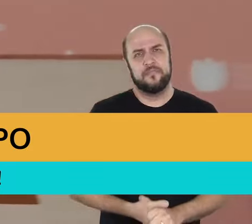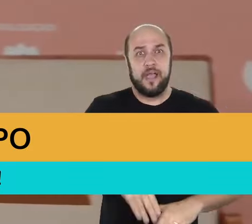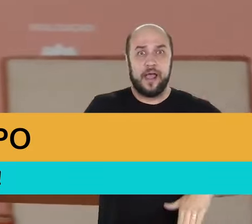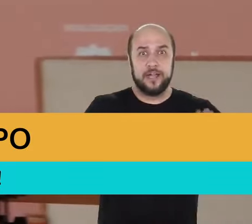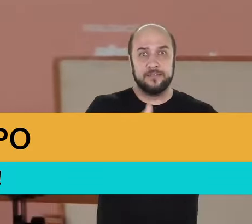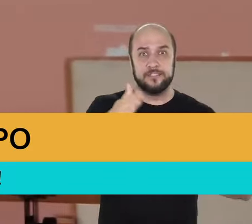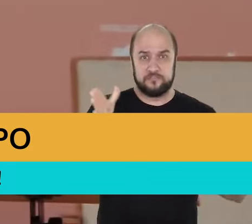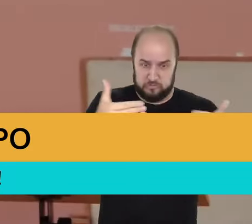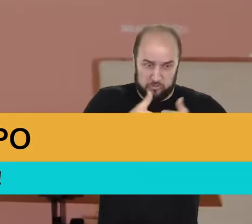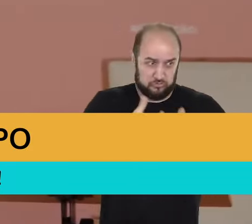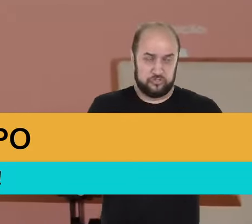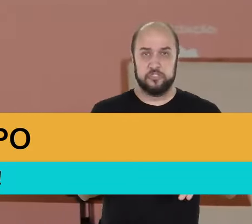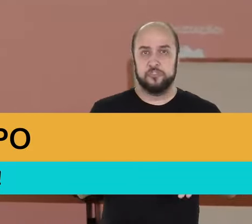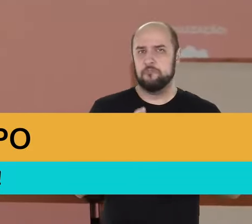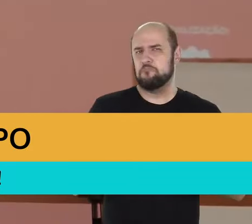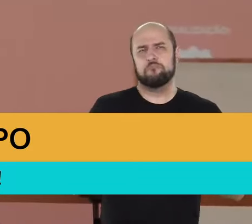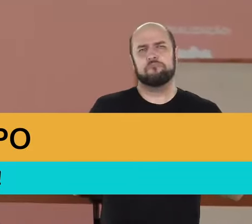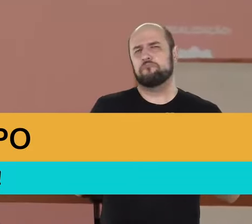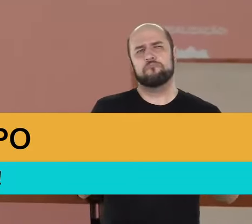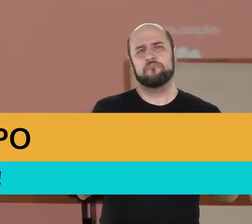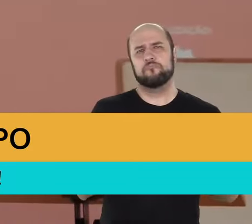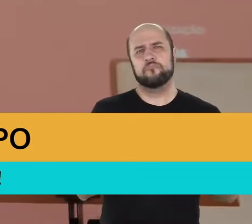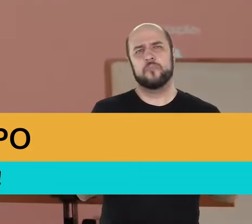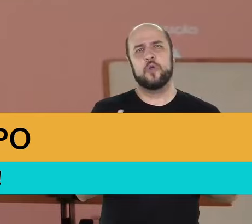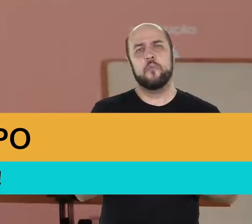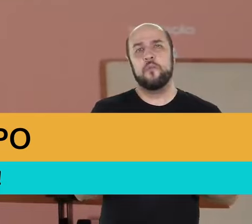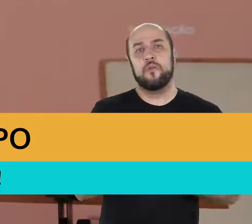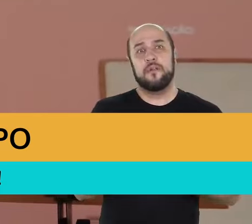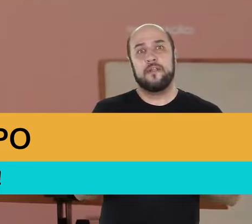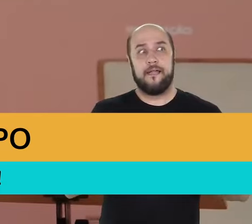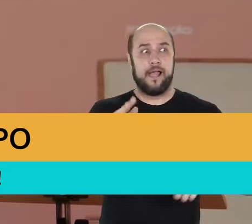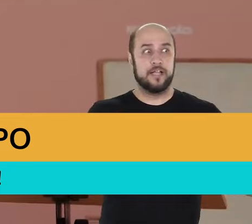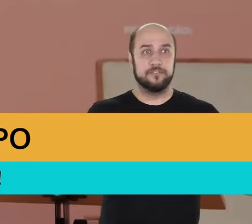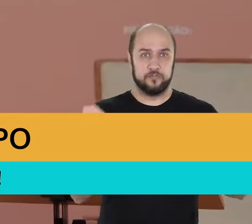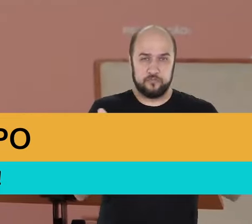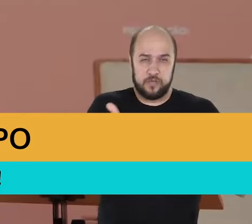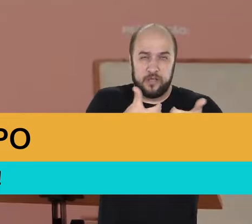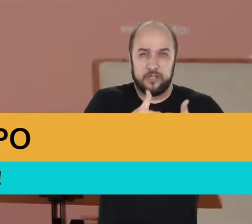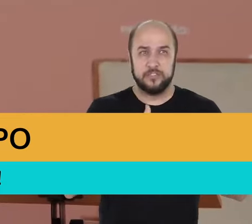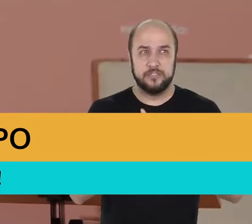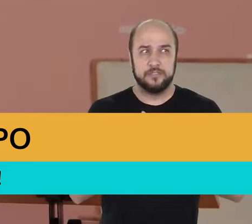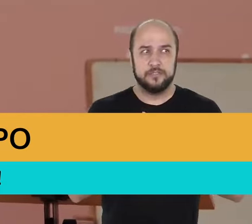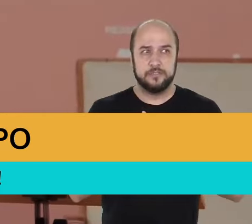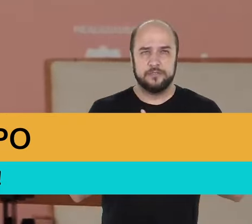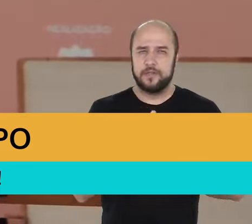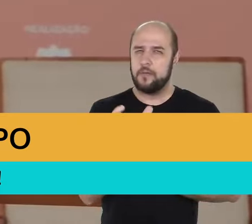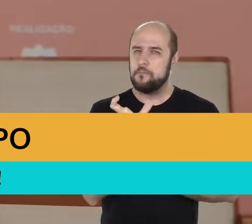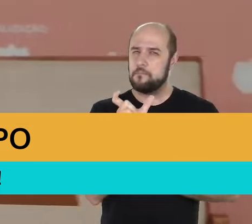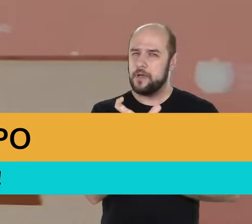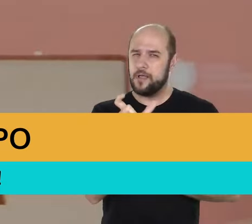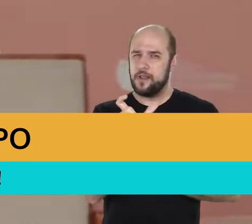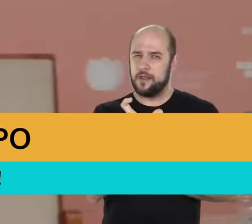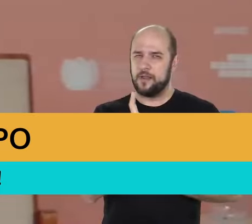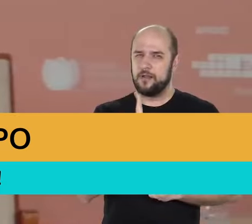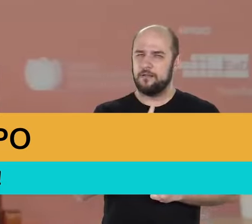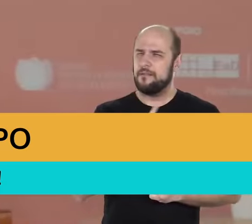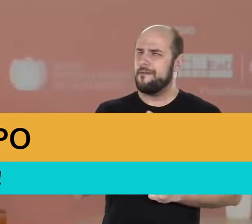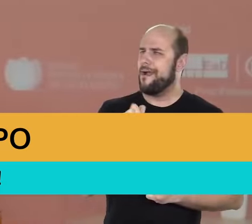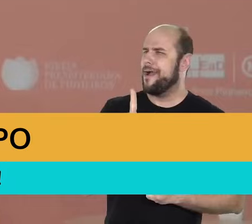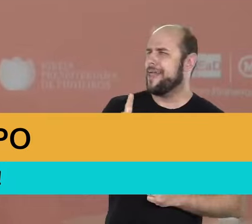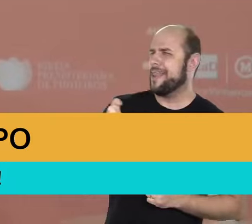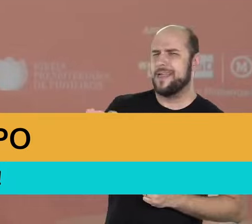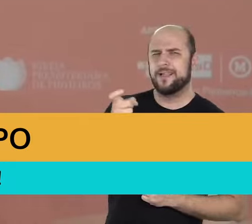o autista não vai estar aí para você. Porque às vezes a gente tem algo... Ai, tem uma palavra, alexitimia, uma coisa